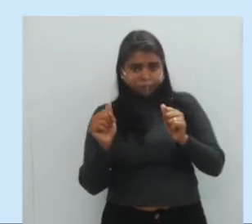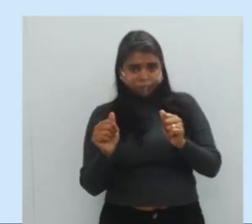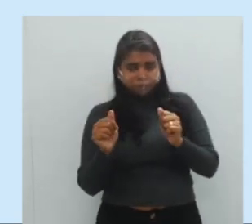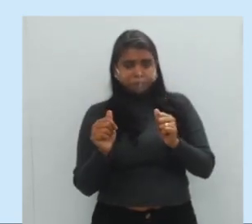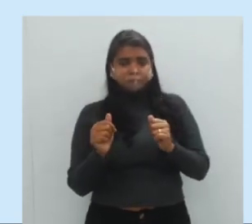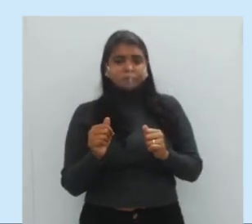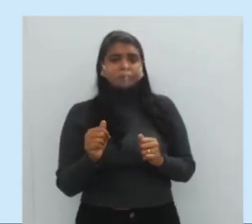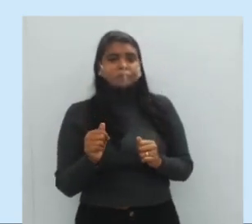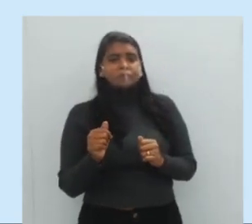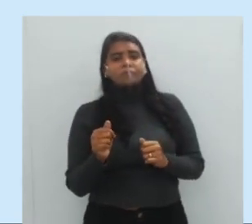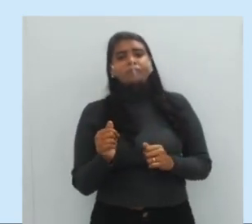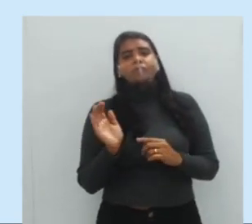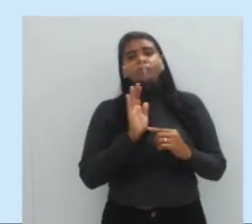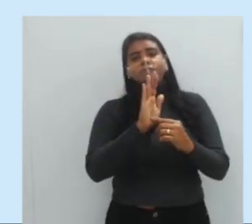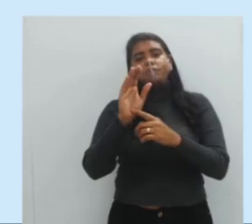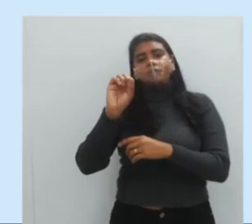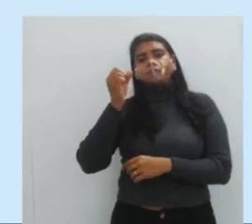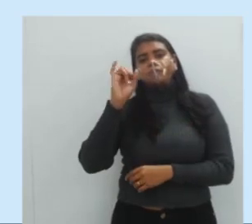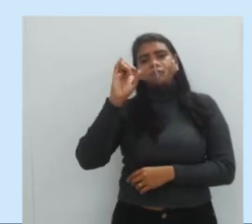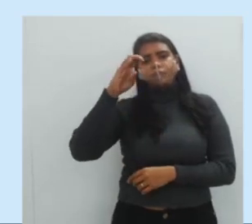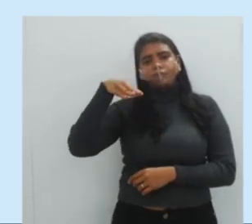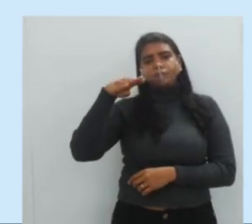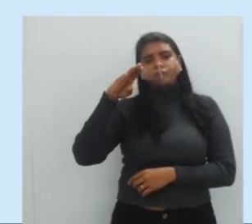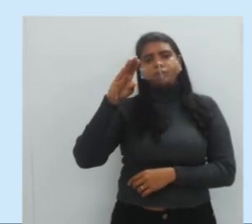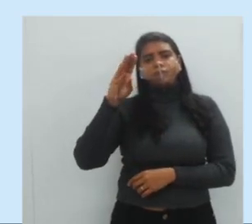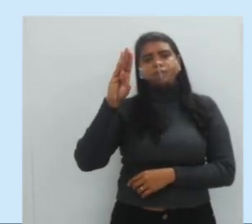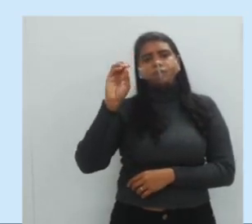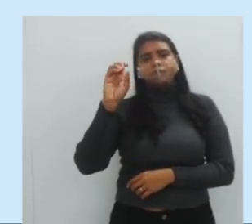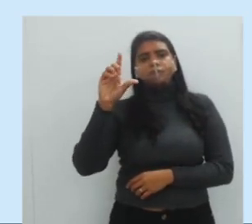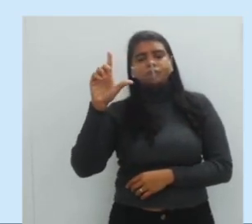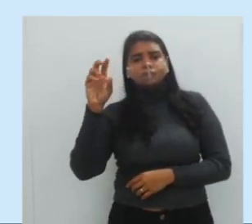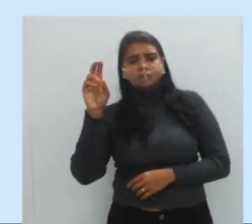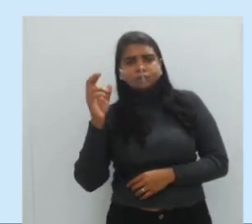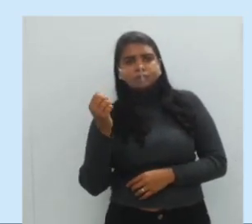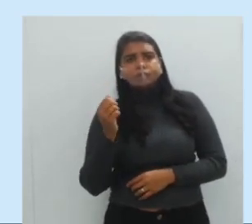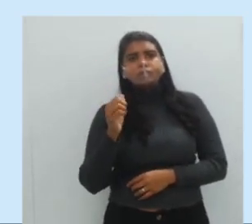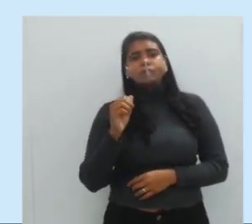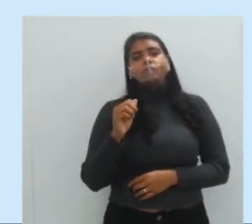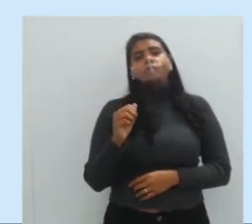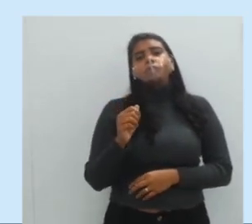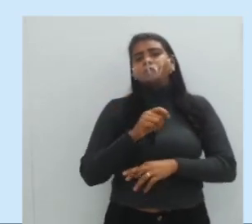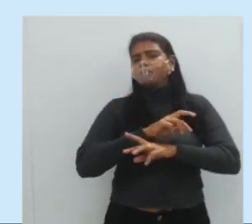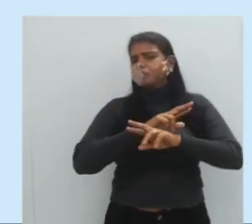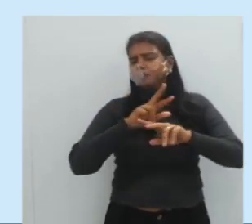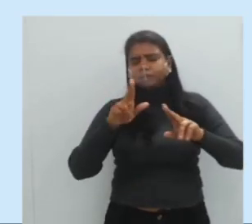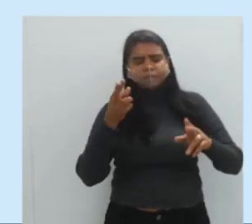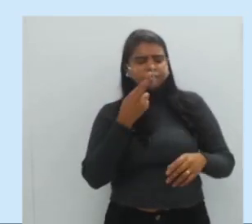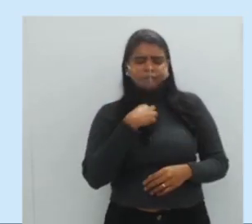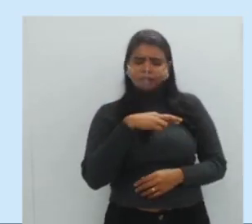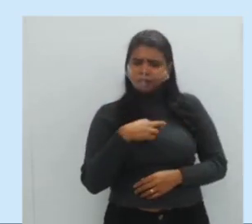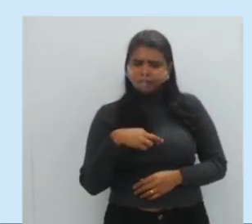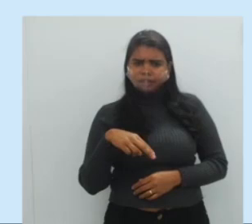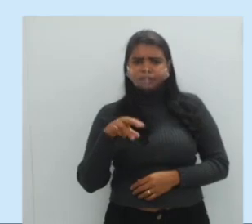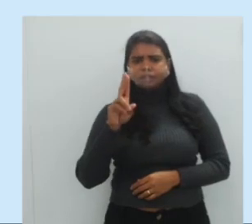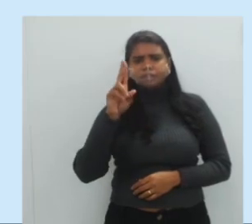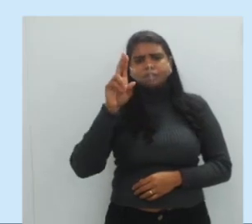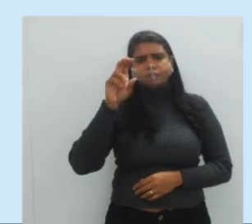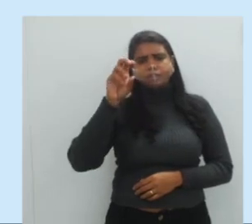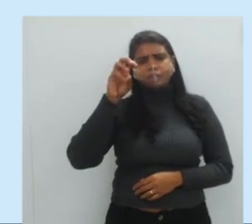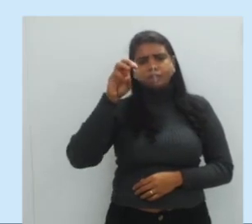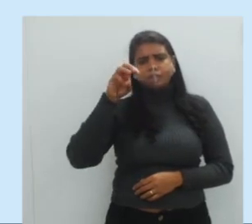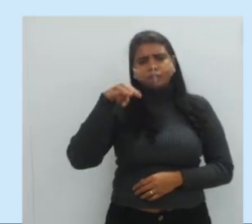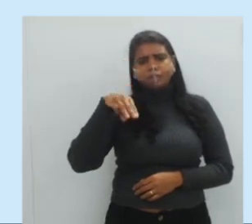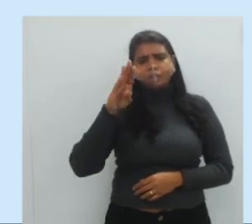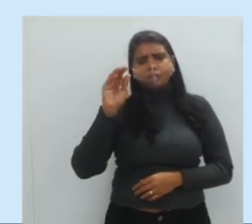o rito, o símbolo, os símbolos da Umbanda, certo? Os símbolos das várias